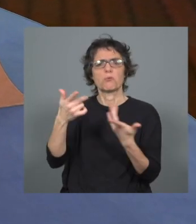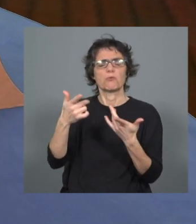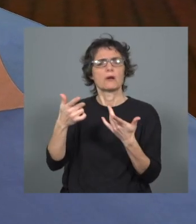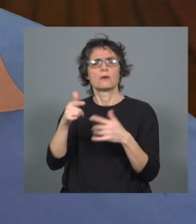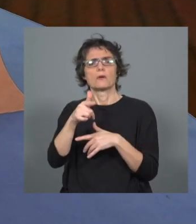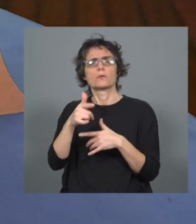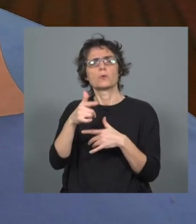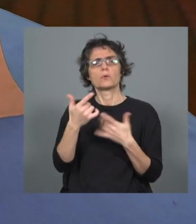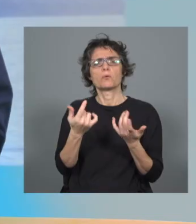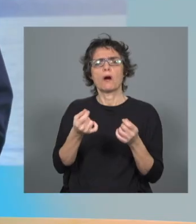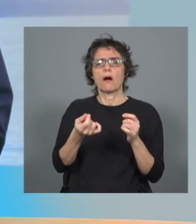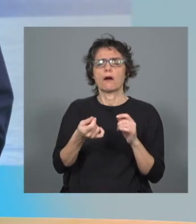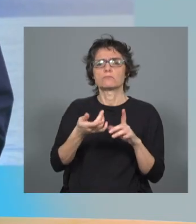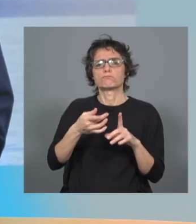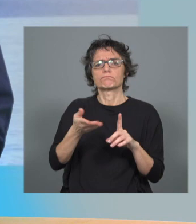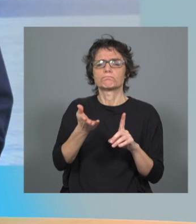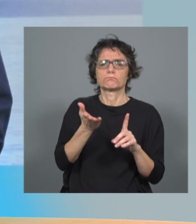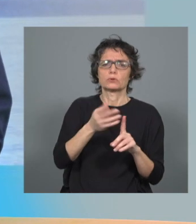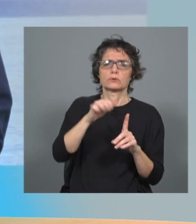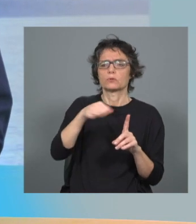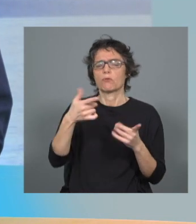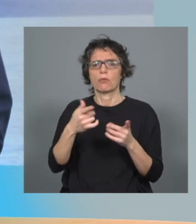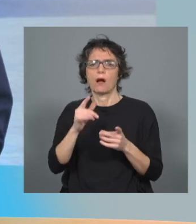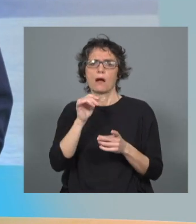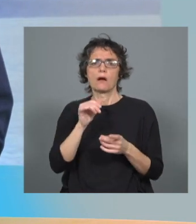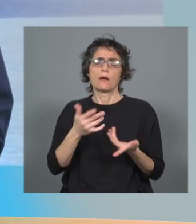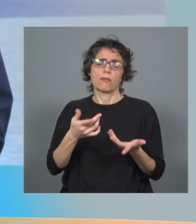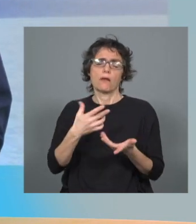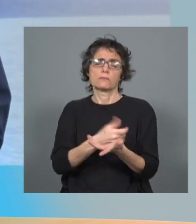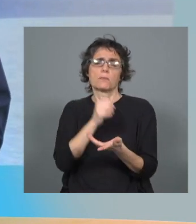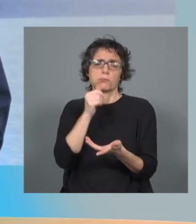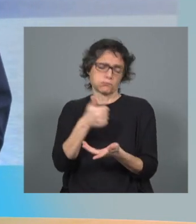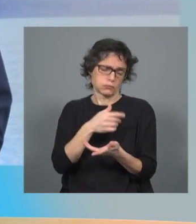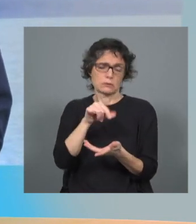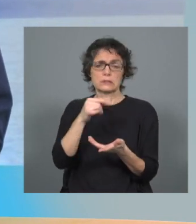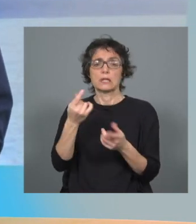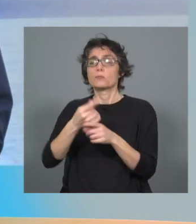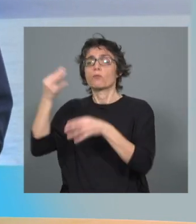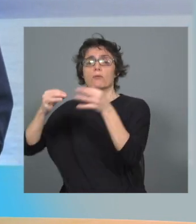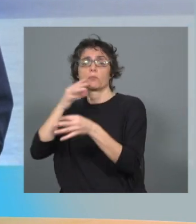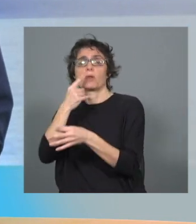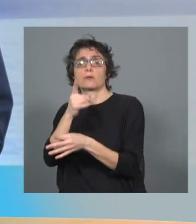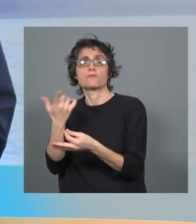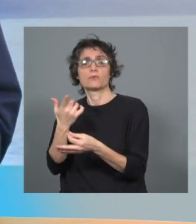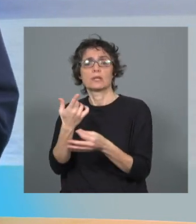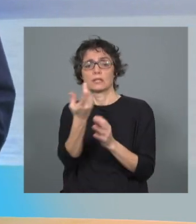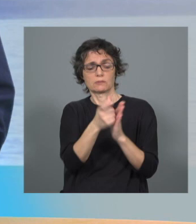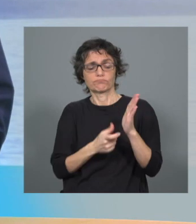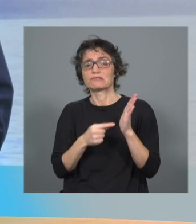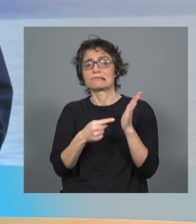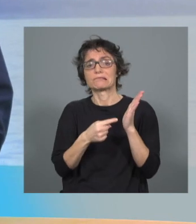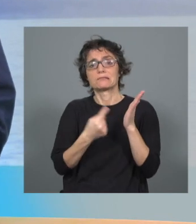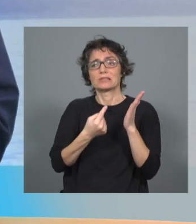Constitucional vai dizer que esta lei está mal redigida, tem termos que são demasiado vagos. Um desses termos, o termo